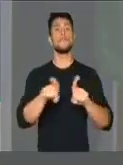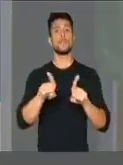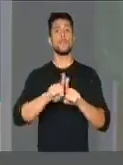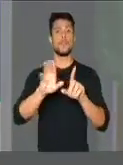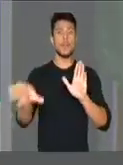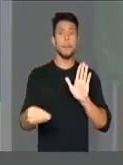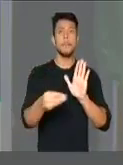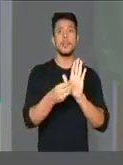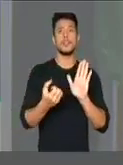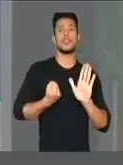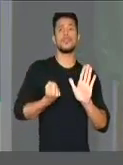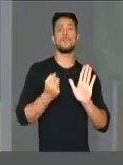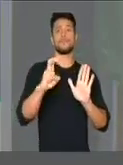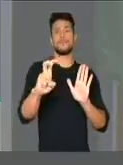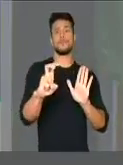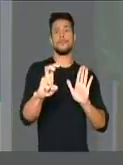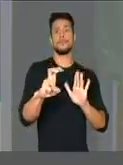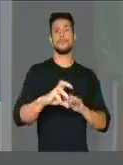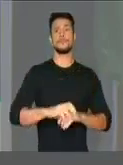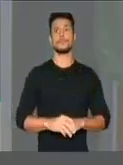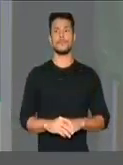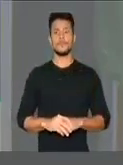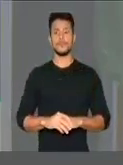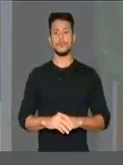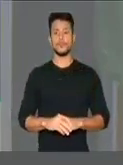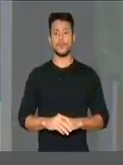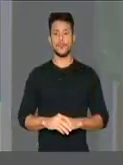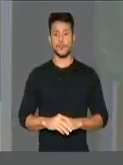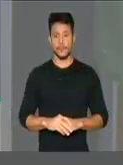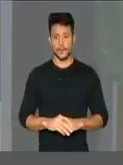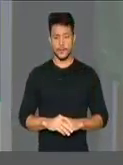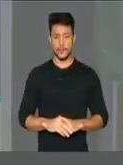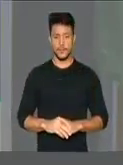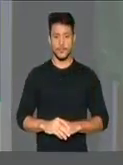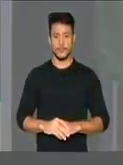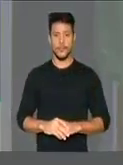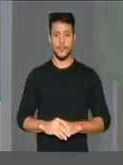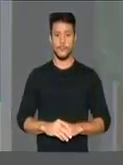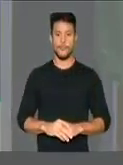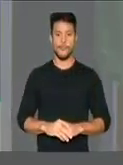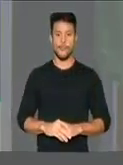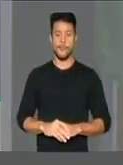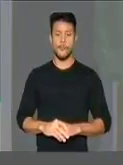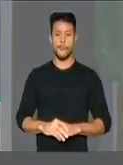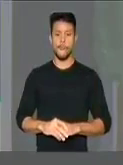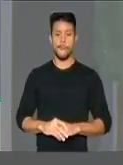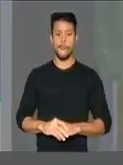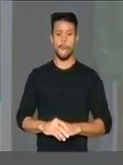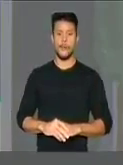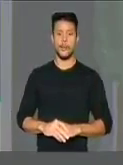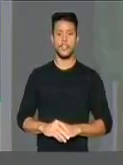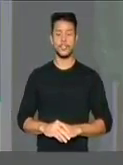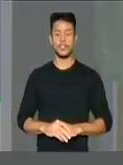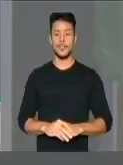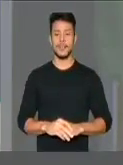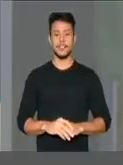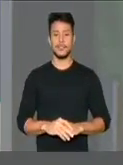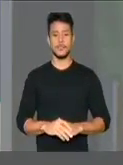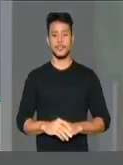relação a todo o ano de 2016. Estamos importando mais combustível fóssil